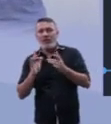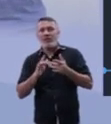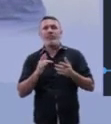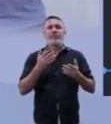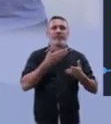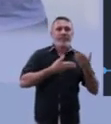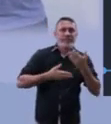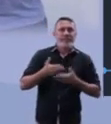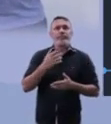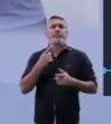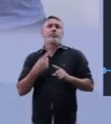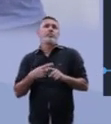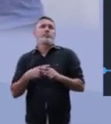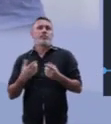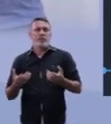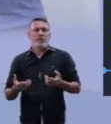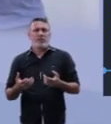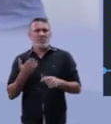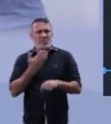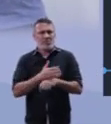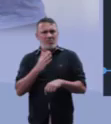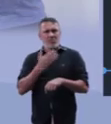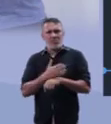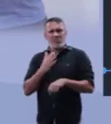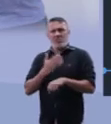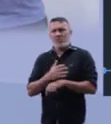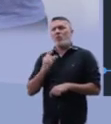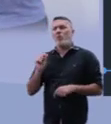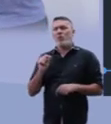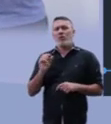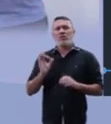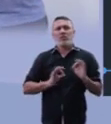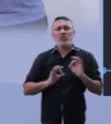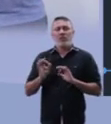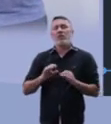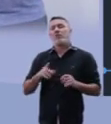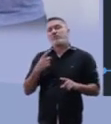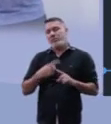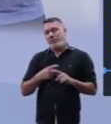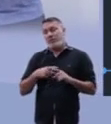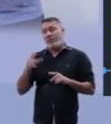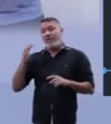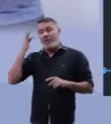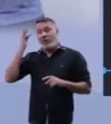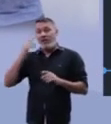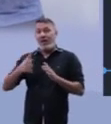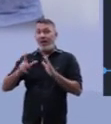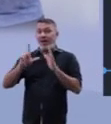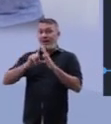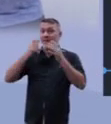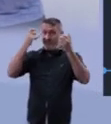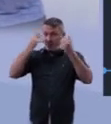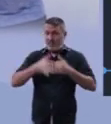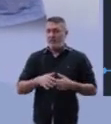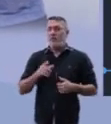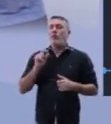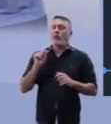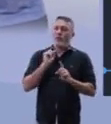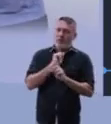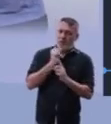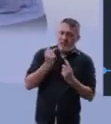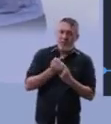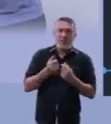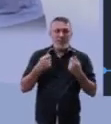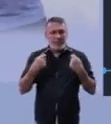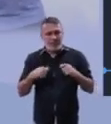da convivência com que, né? Que exercício é esse de convivência? Por que ele está falando isso? Porque a filósofa falou lá em cima, olha,